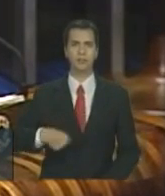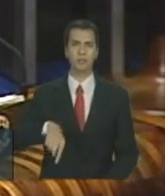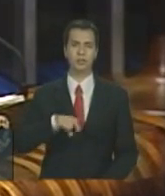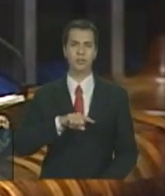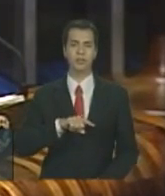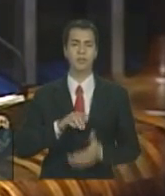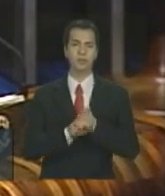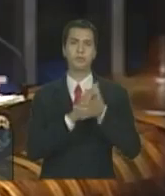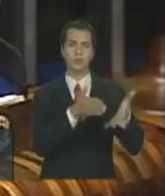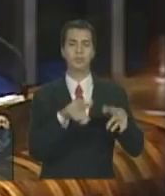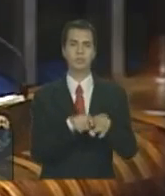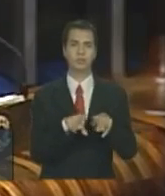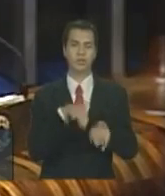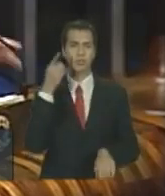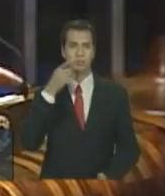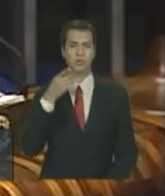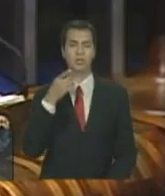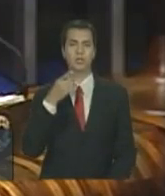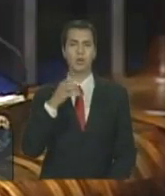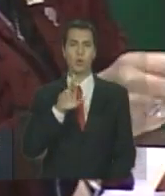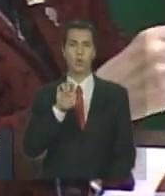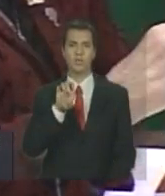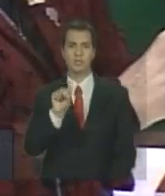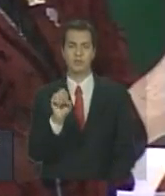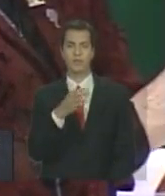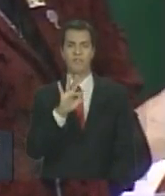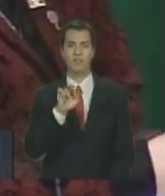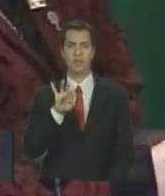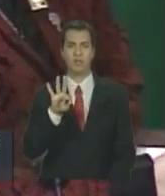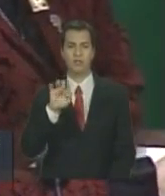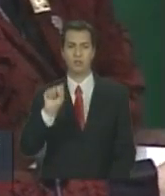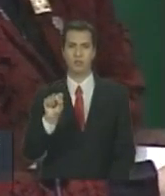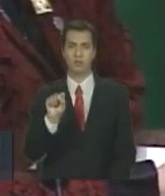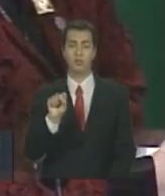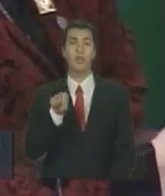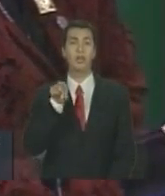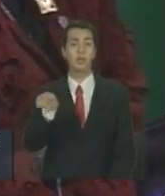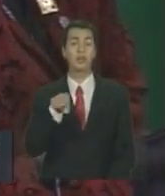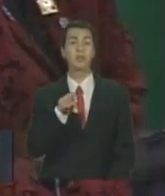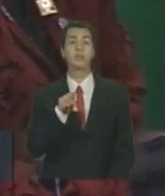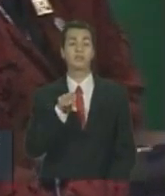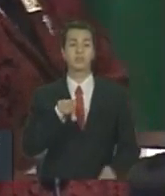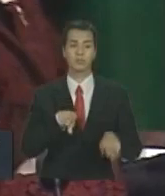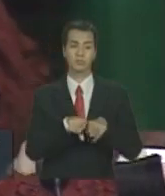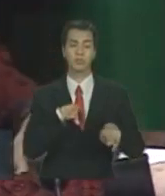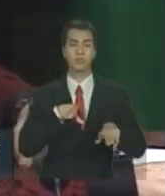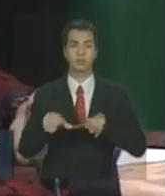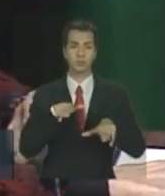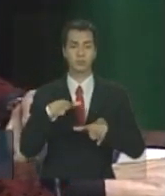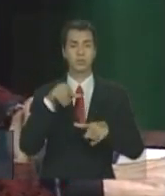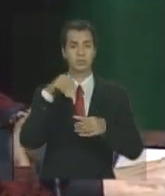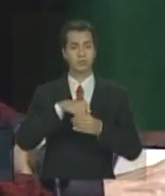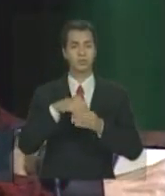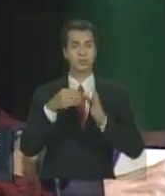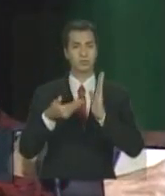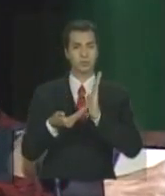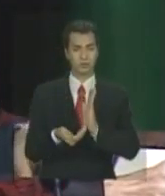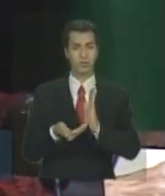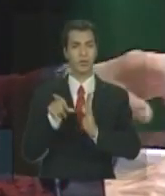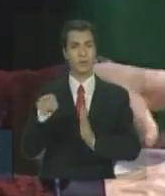Freitas, que, como vice-presidente da Câmara dos Deputados, exerce junto com